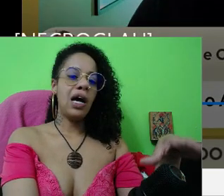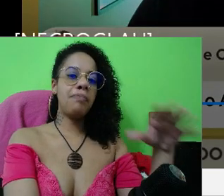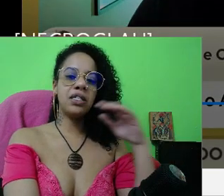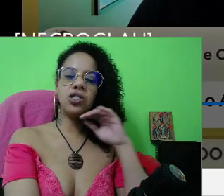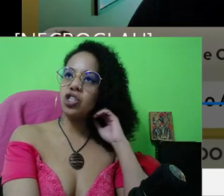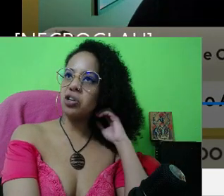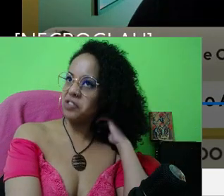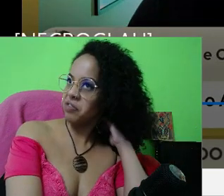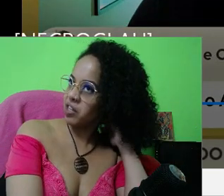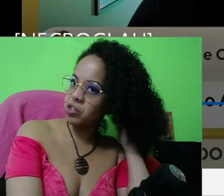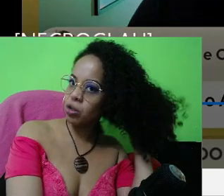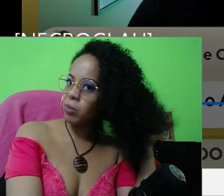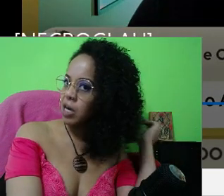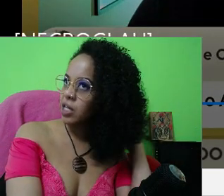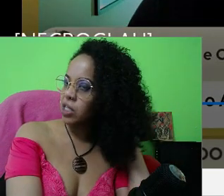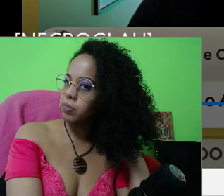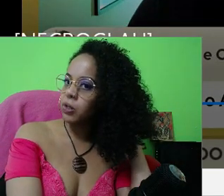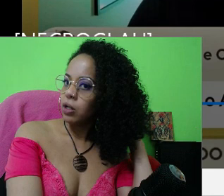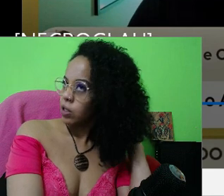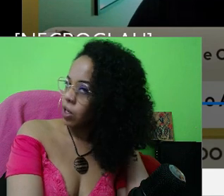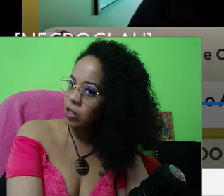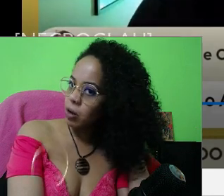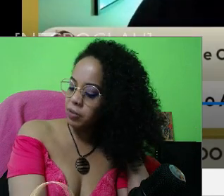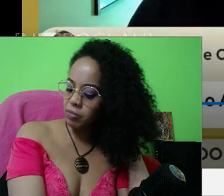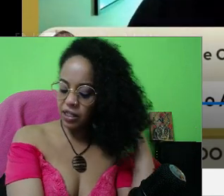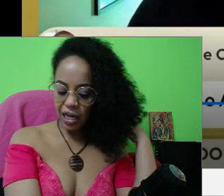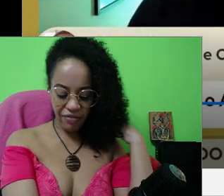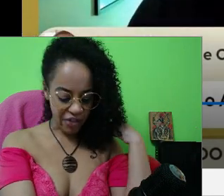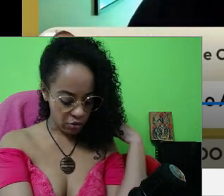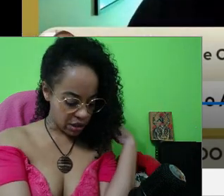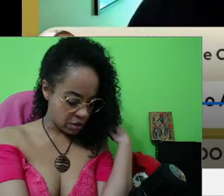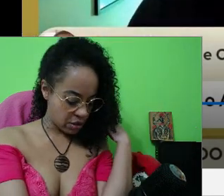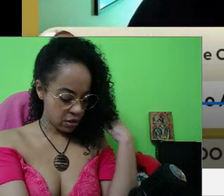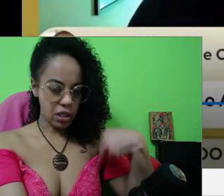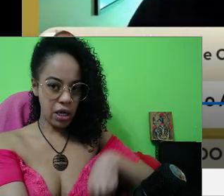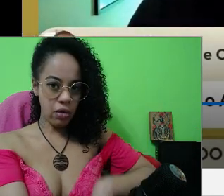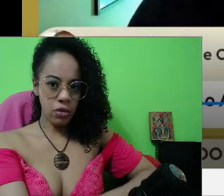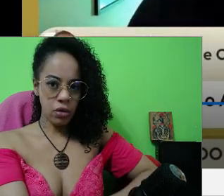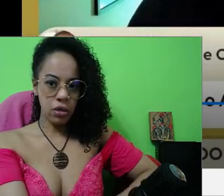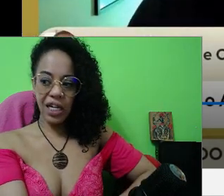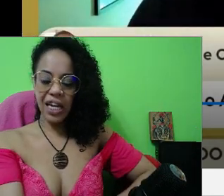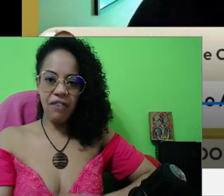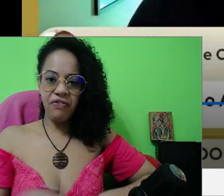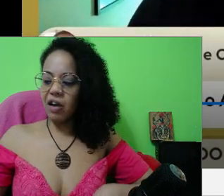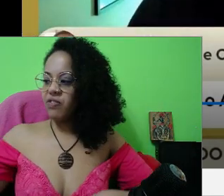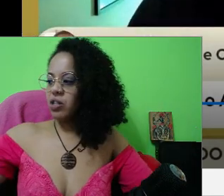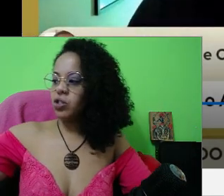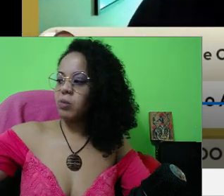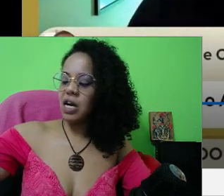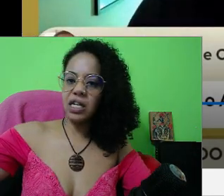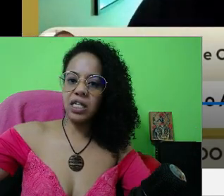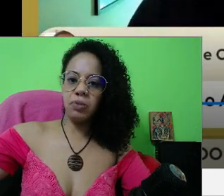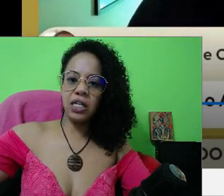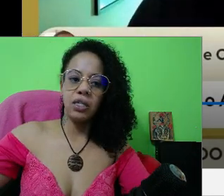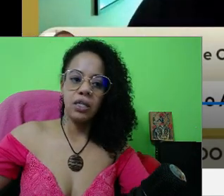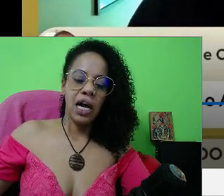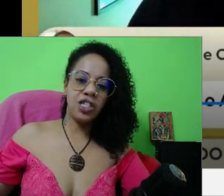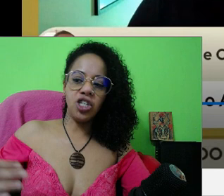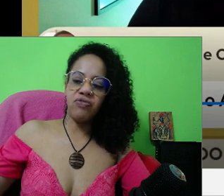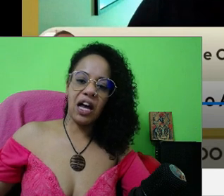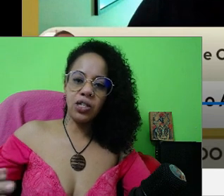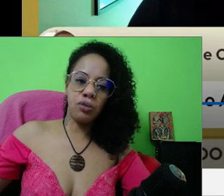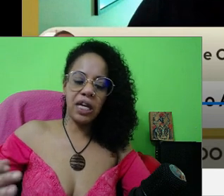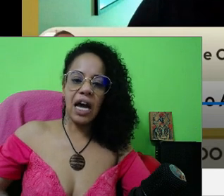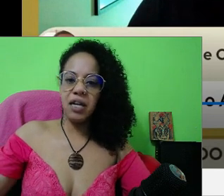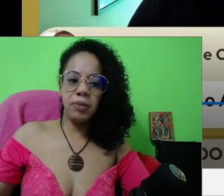Ah mas a gente não fica falando sobre anarquismo então a tua premissa ela é falsa entendeu ninguém fica falando sobre anarquismo ali